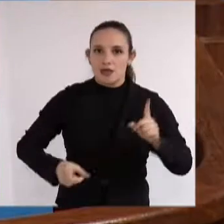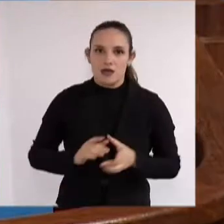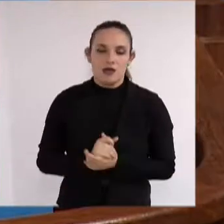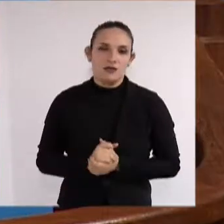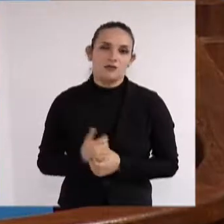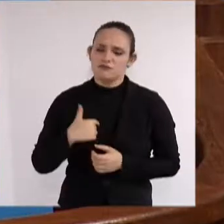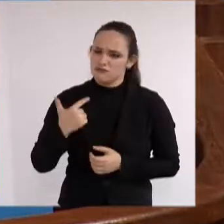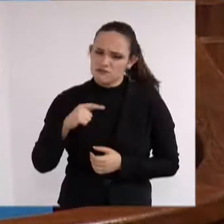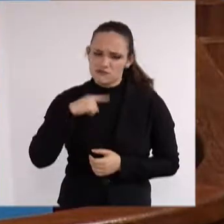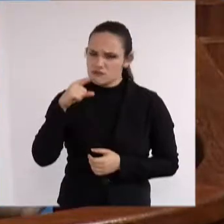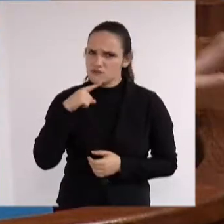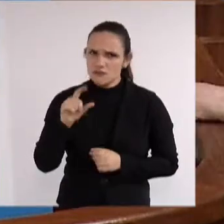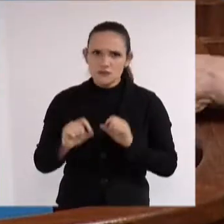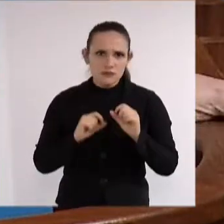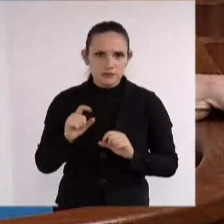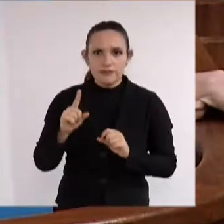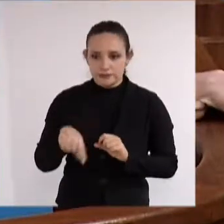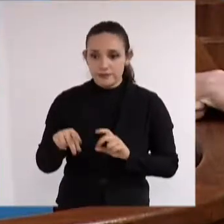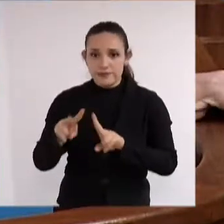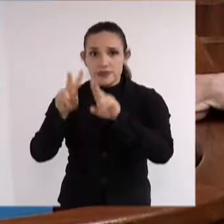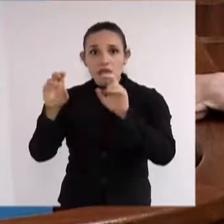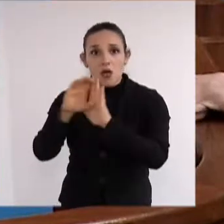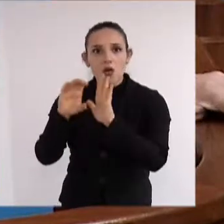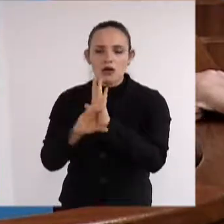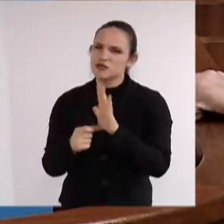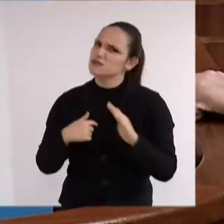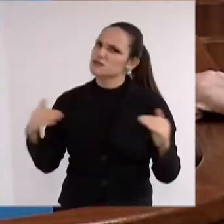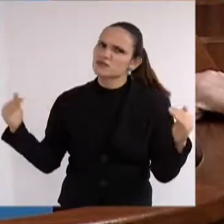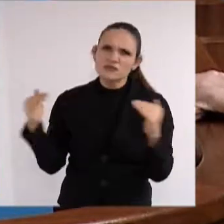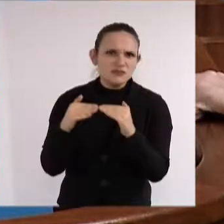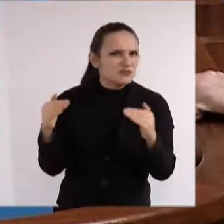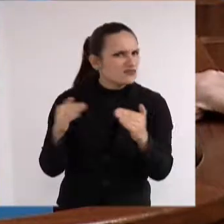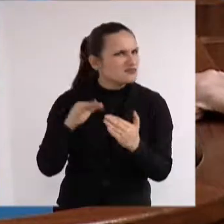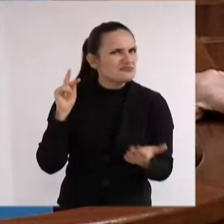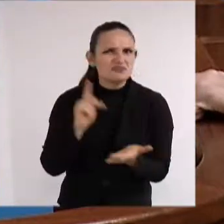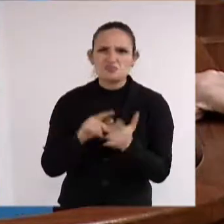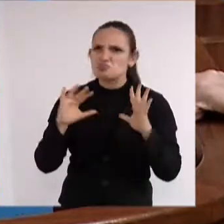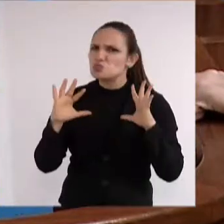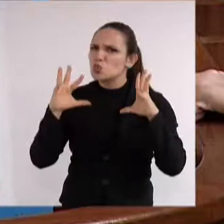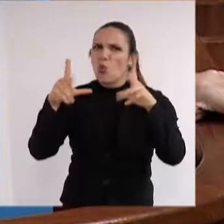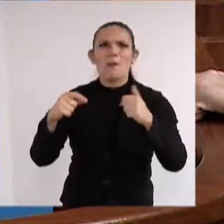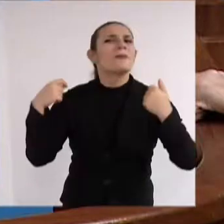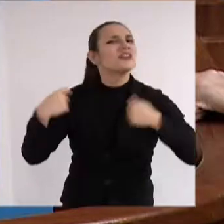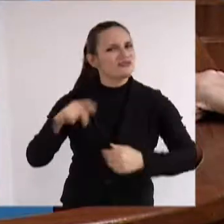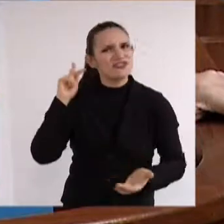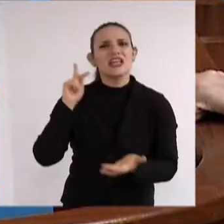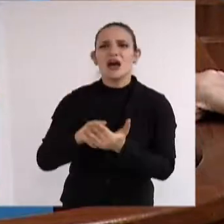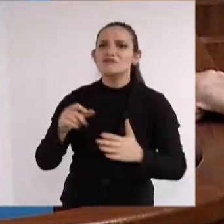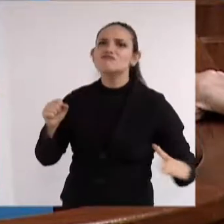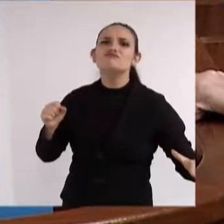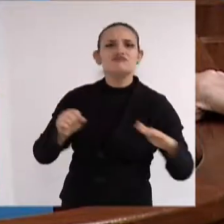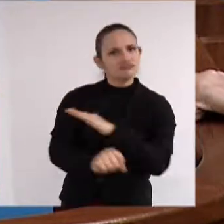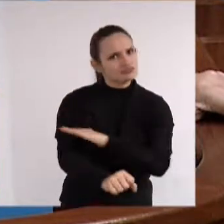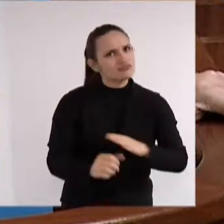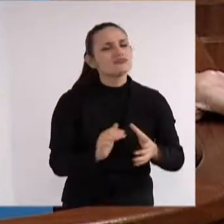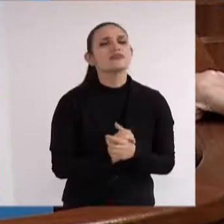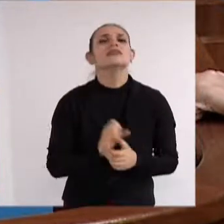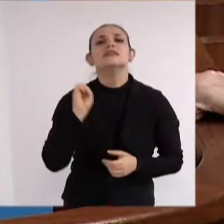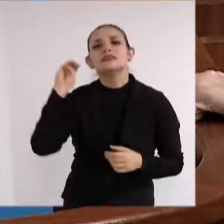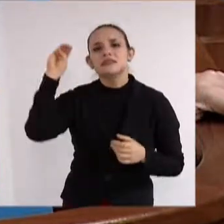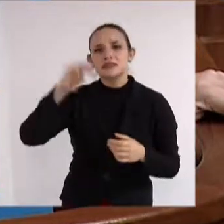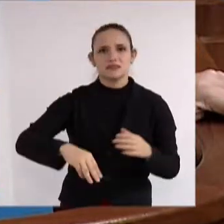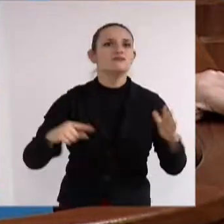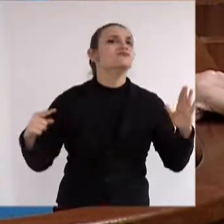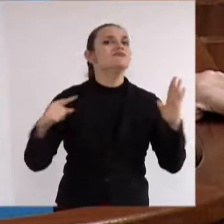não tem dúvida nenhuma que, do ponto de vista de mérito, eu concordo com toda a articulação feita pelo ilustre parlamentar, deputado